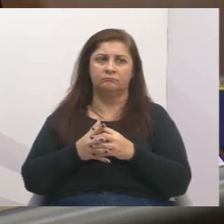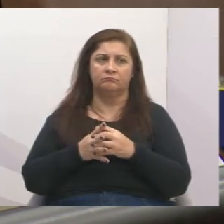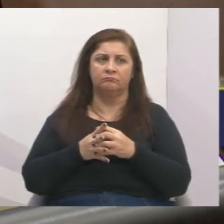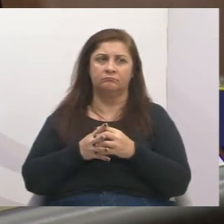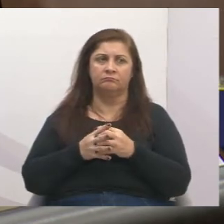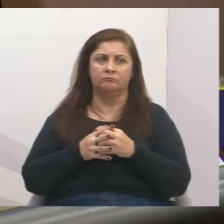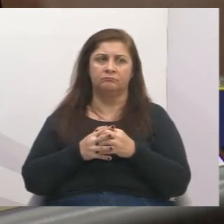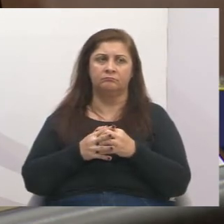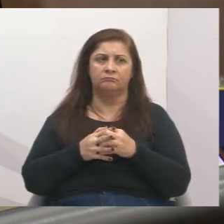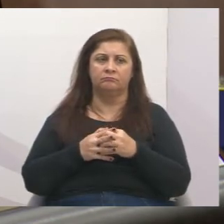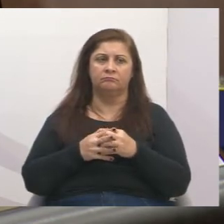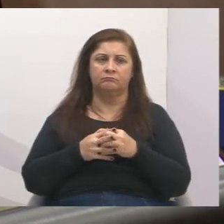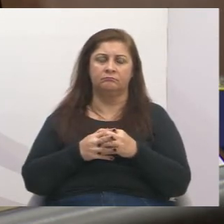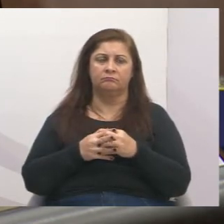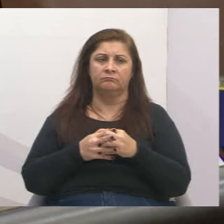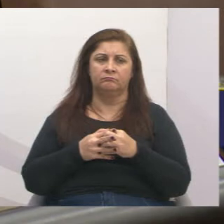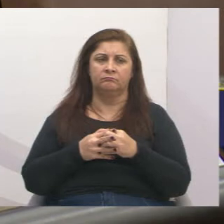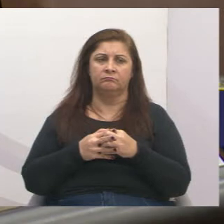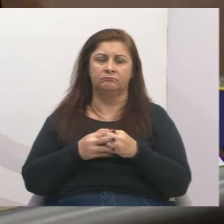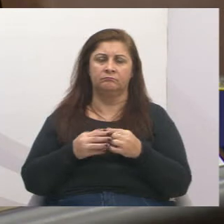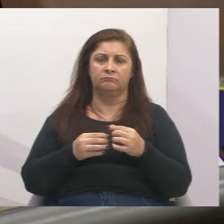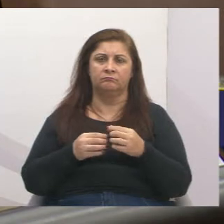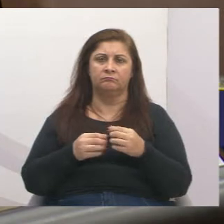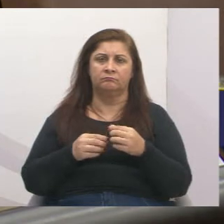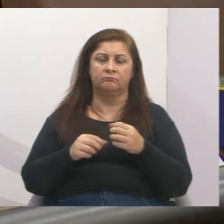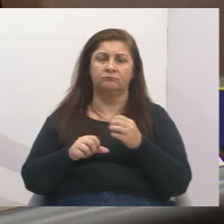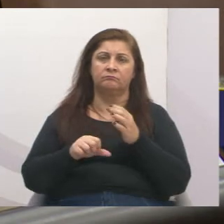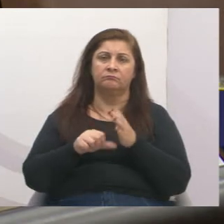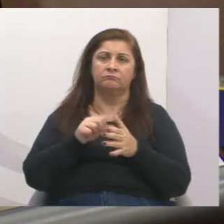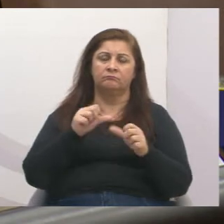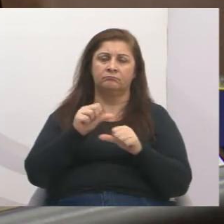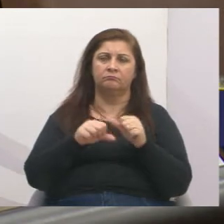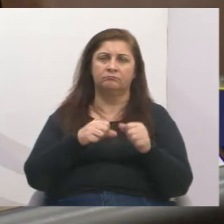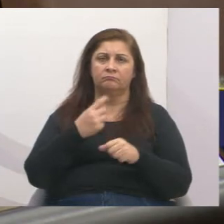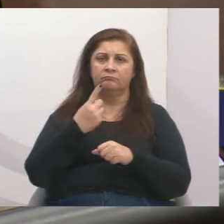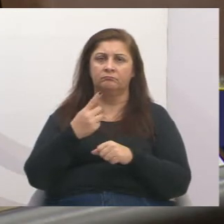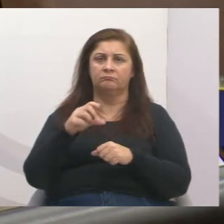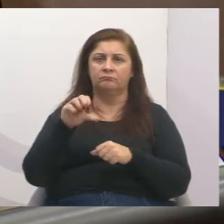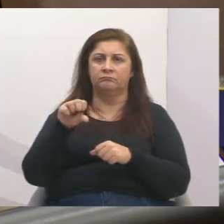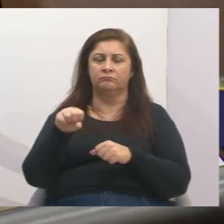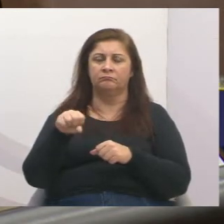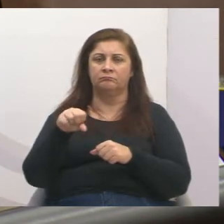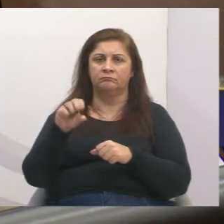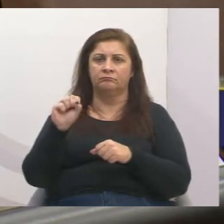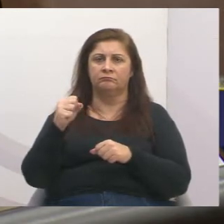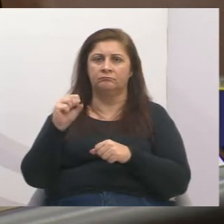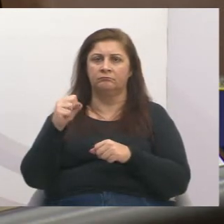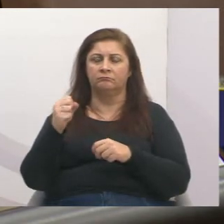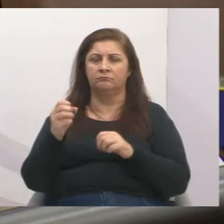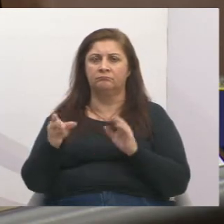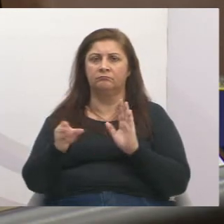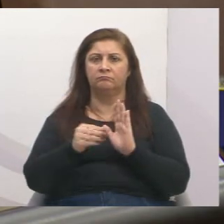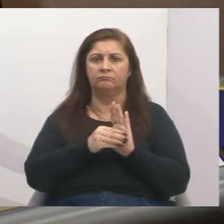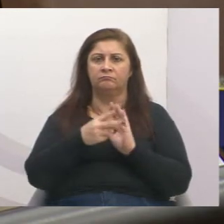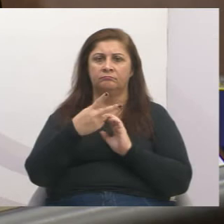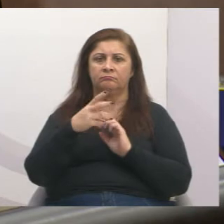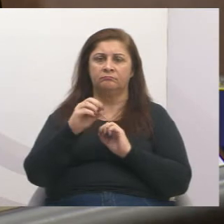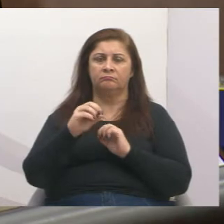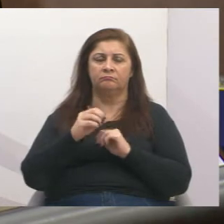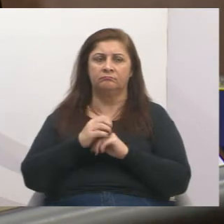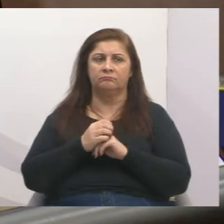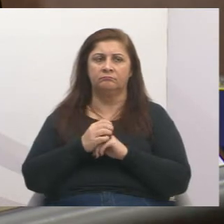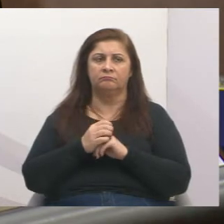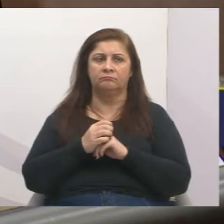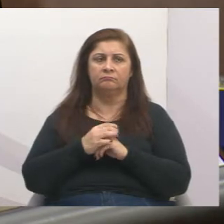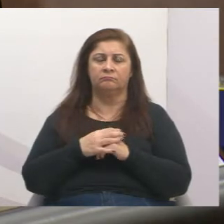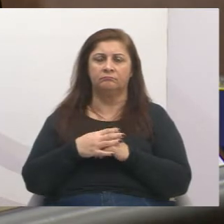disso. A primeira reforma, em 1998, com a emenda 20, do presidente Fernando Henrique